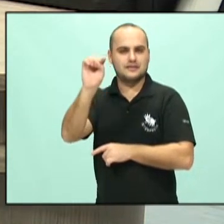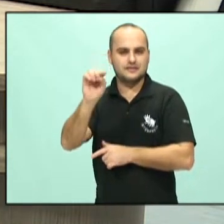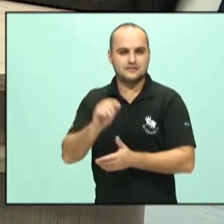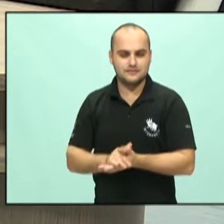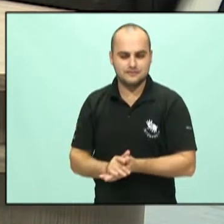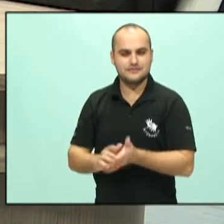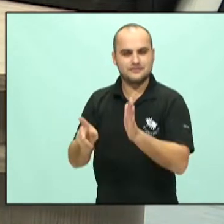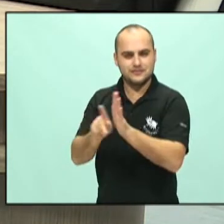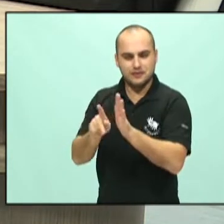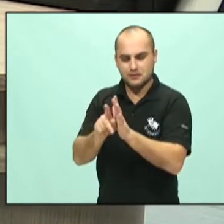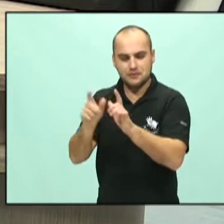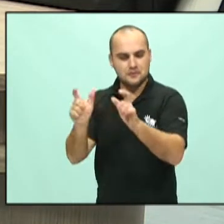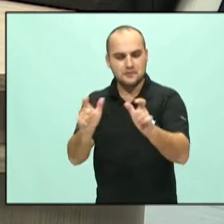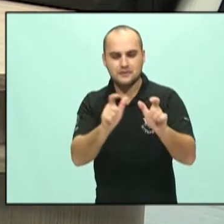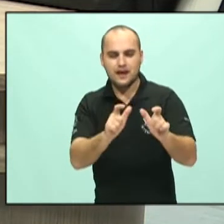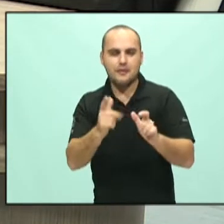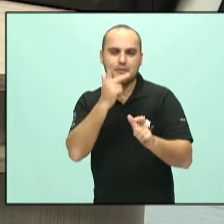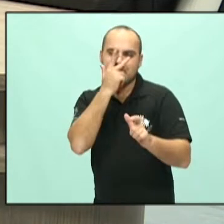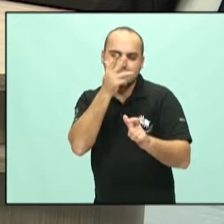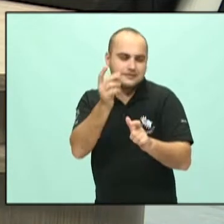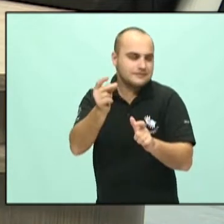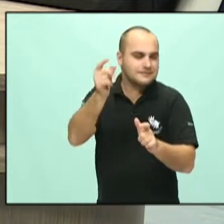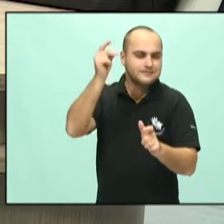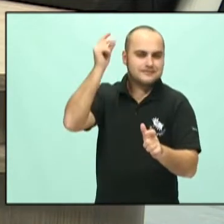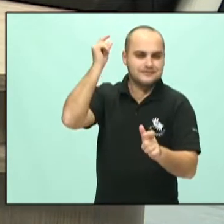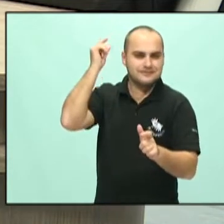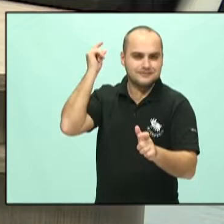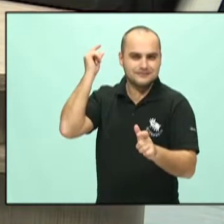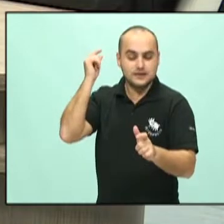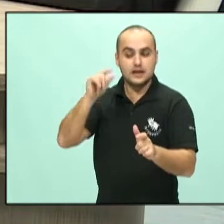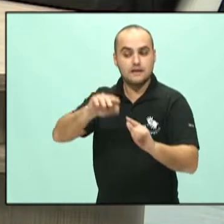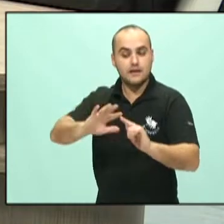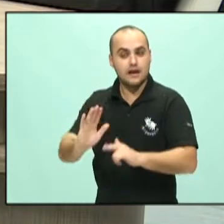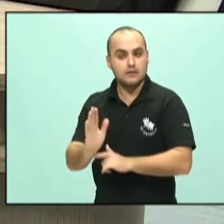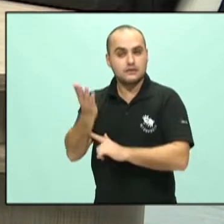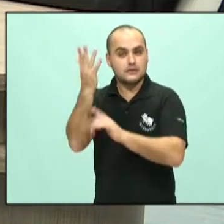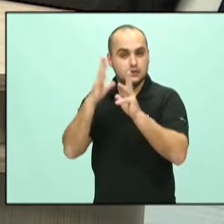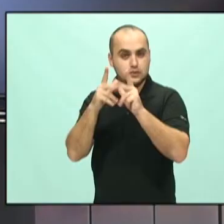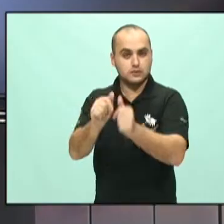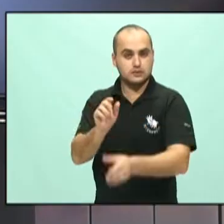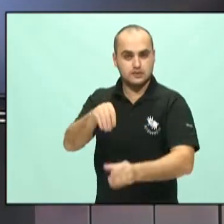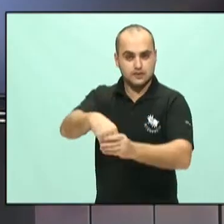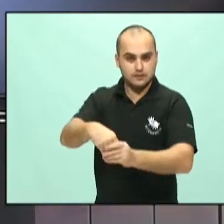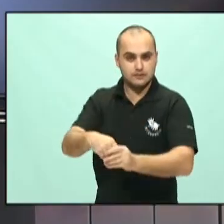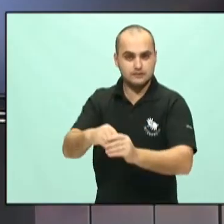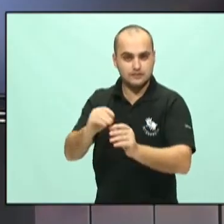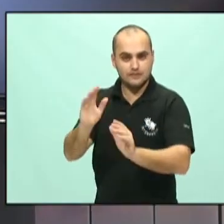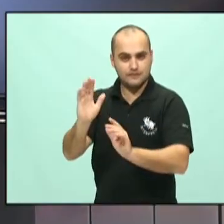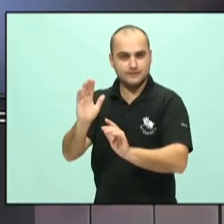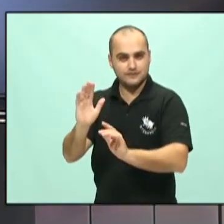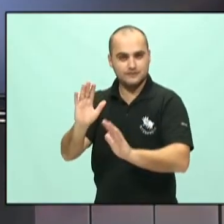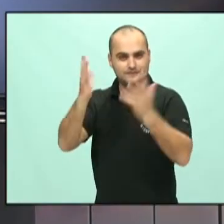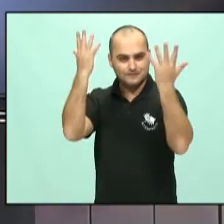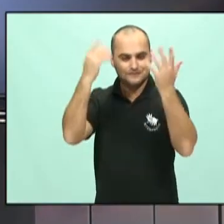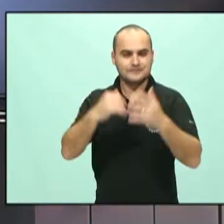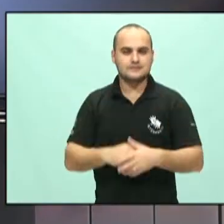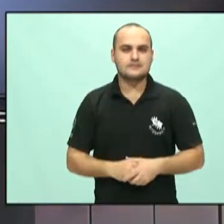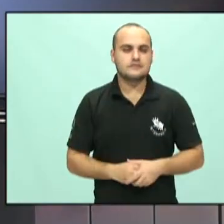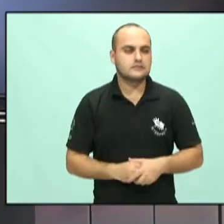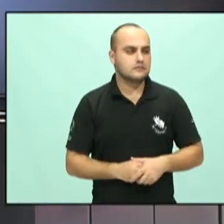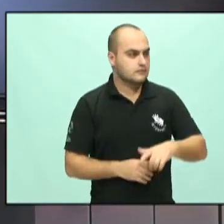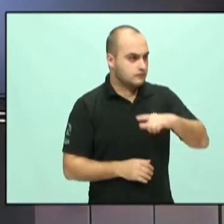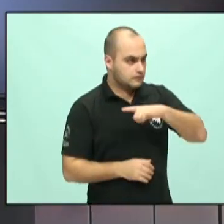estética da ambientação dos espaços onde vão acontecer as programações do festival. Professora, foram inscritos trabalhos